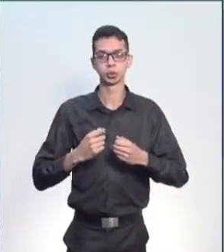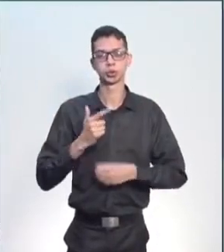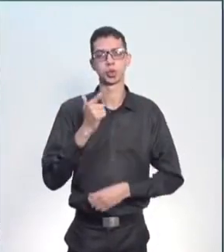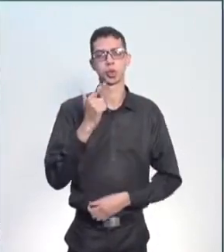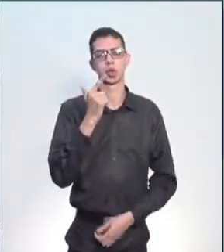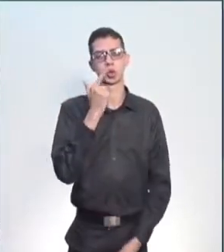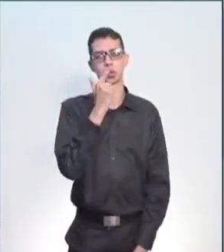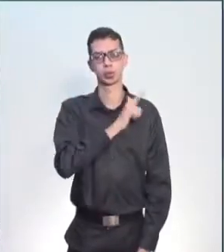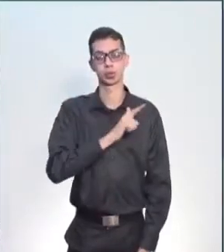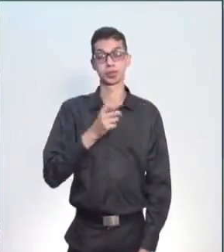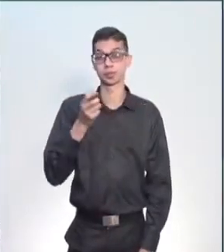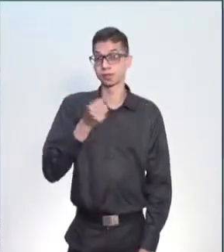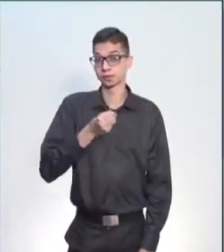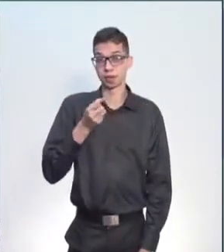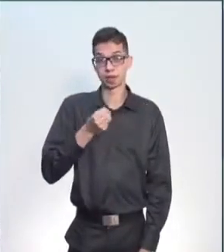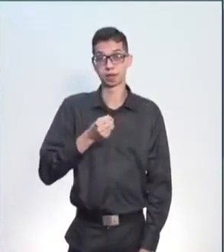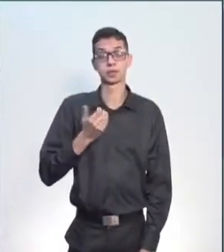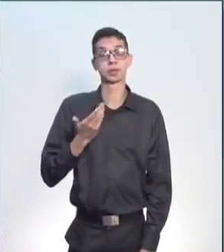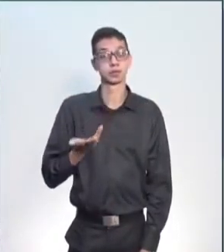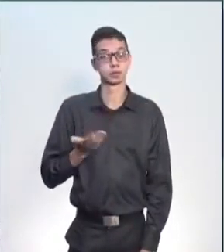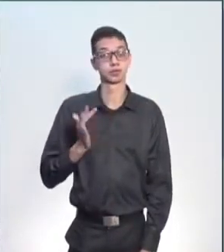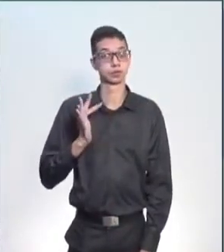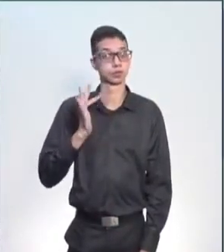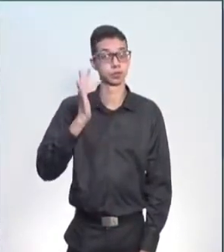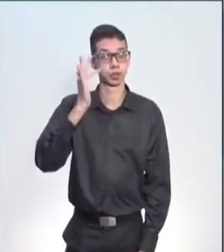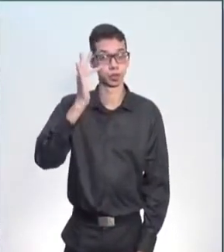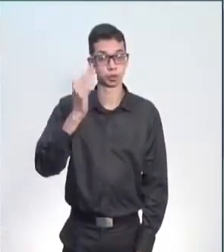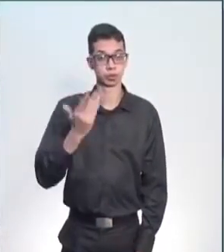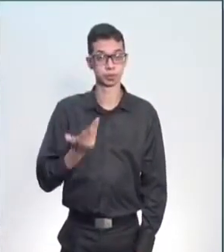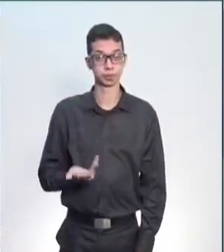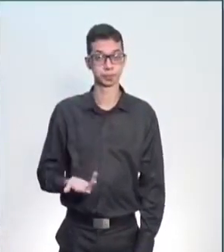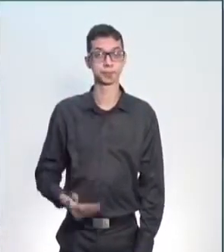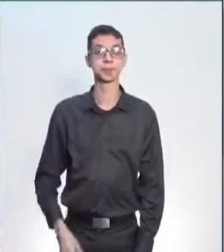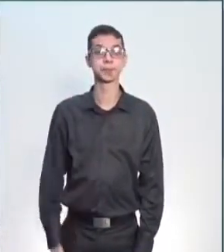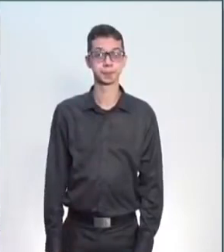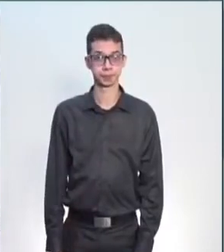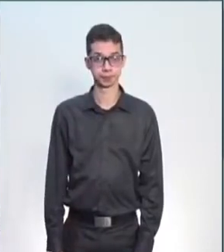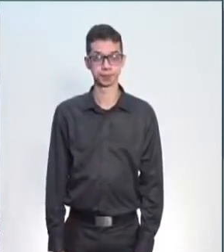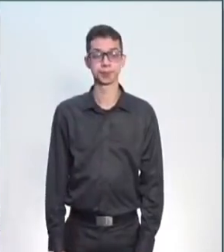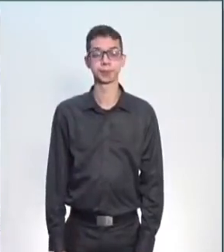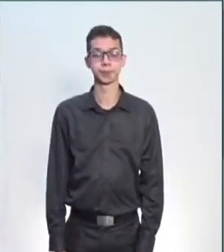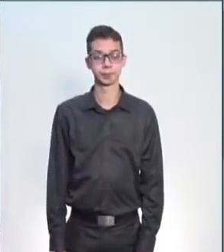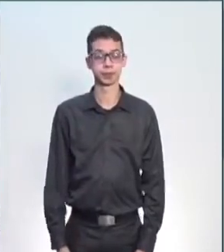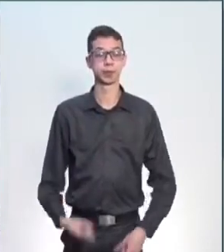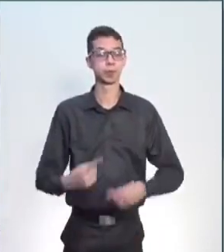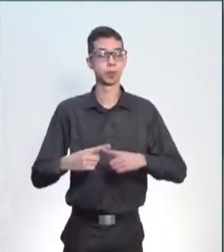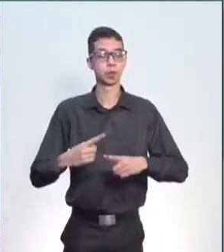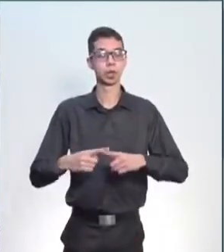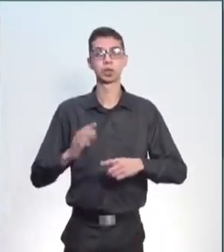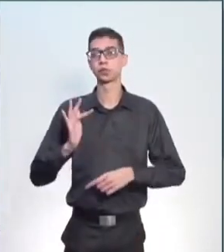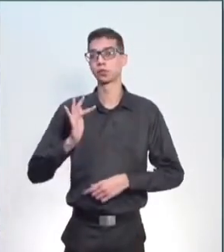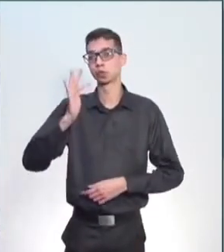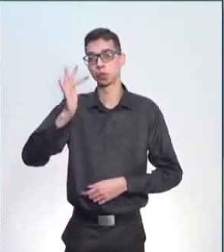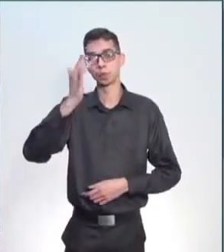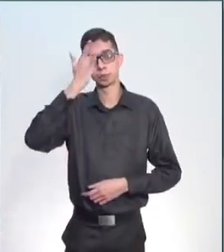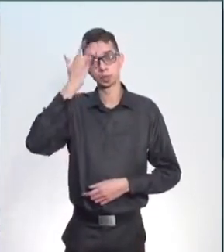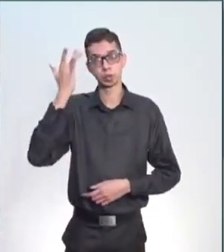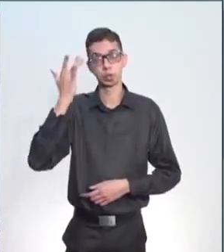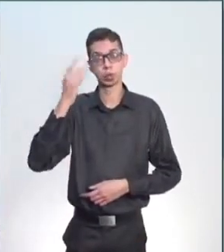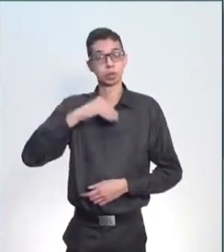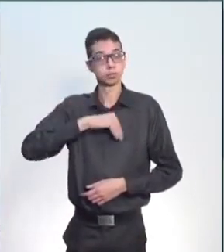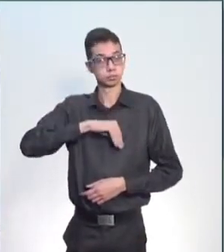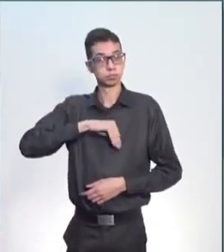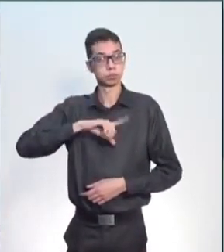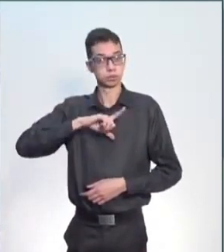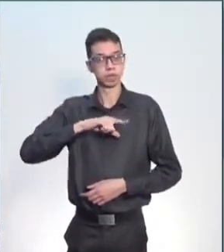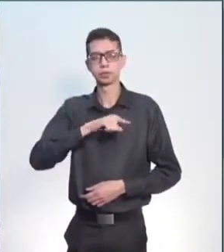conjunto, né? Que foi angariado por todos. Em algum momento, alguém vai ter uma parte. Né? Então, você não